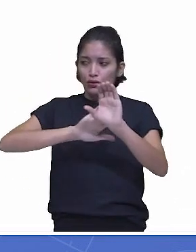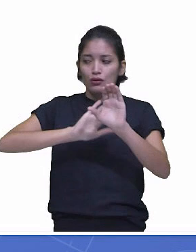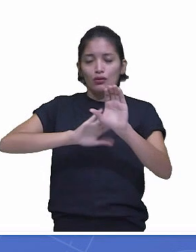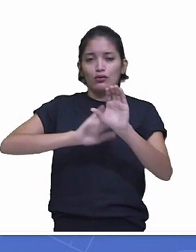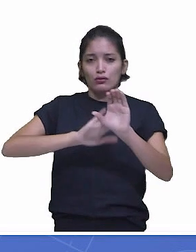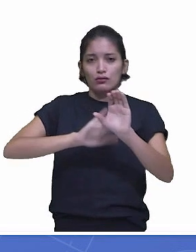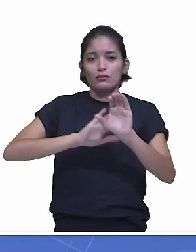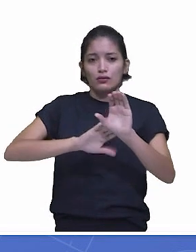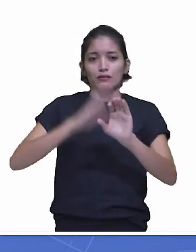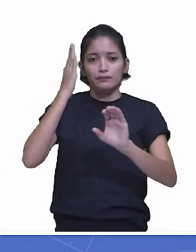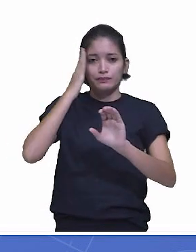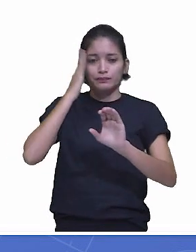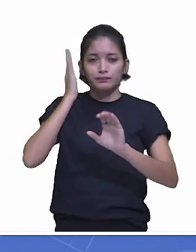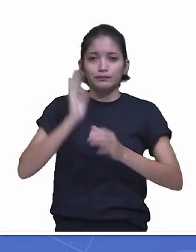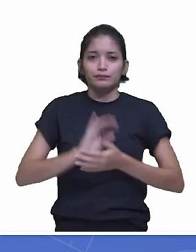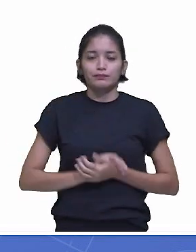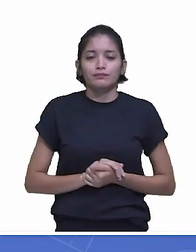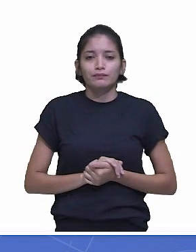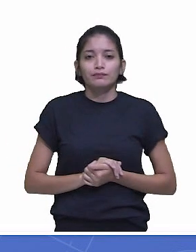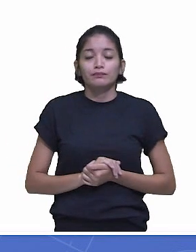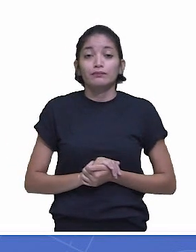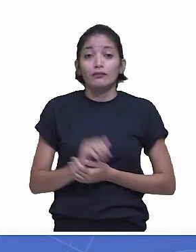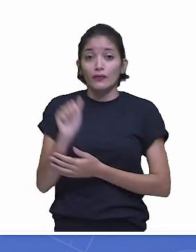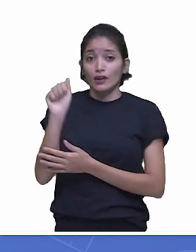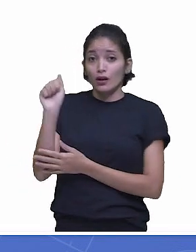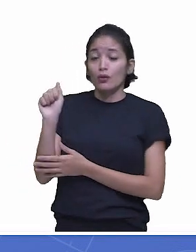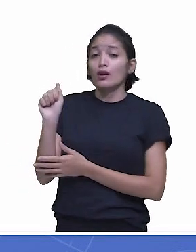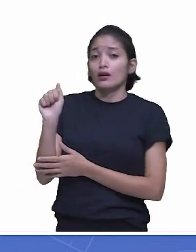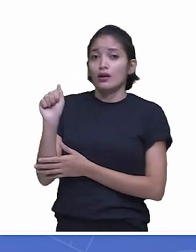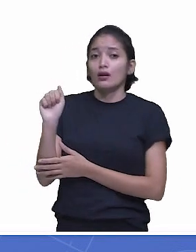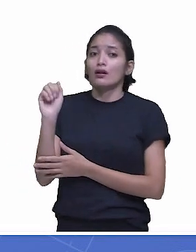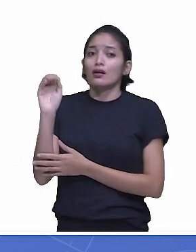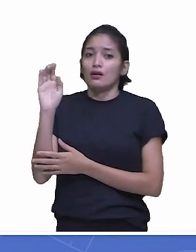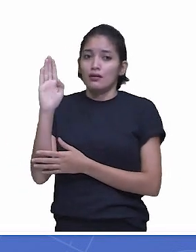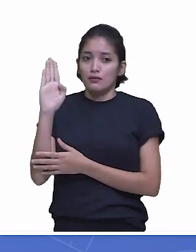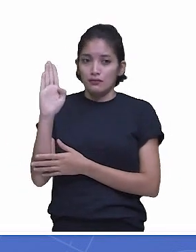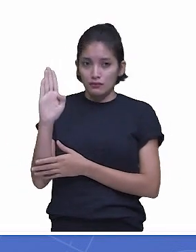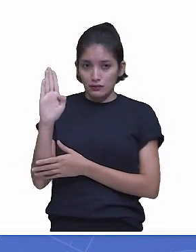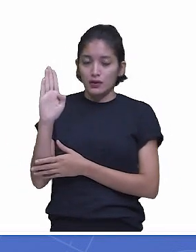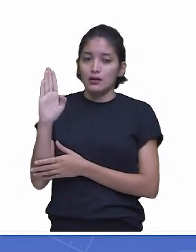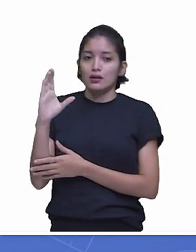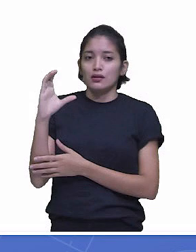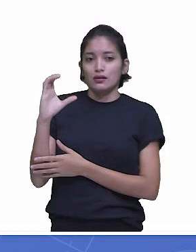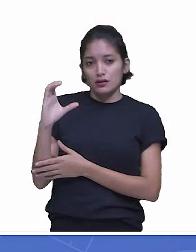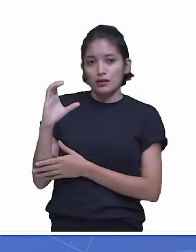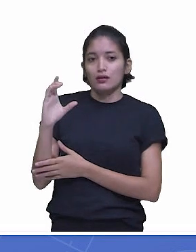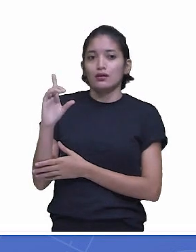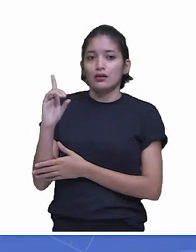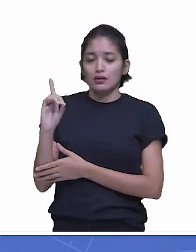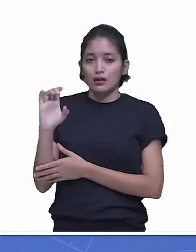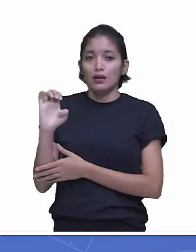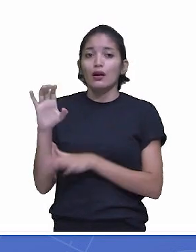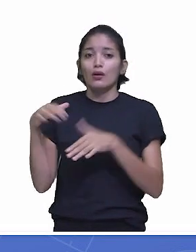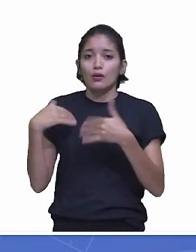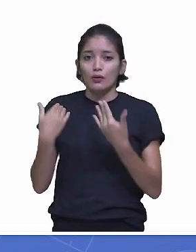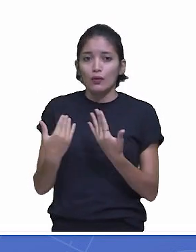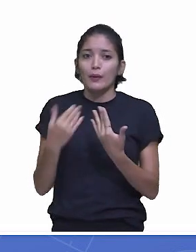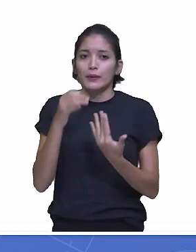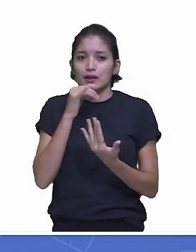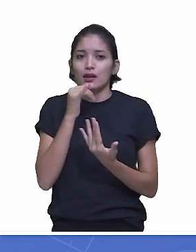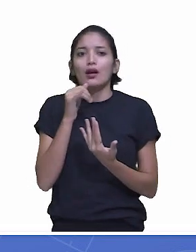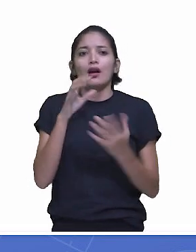à questão? Letra A. Influenciar o leitor em relação aos sentimentos provocados por uma carta de amor, por meio de